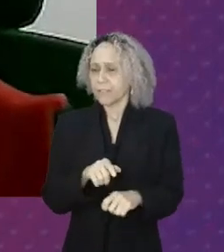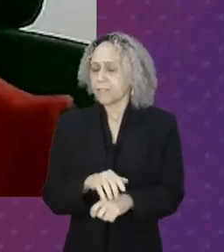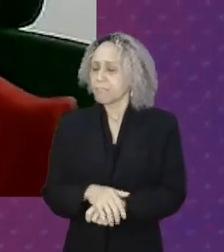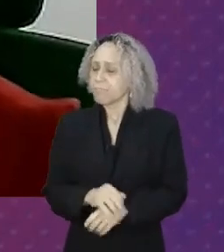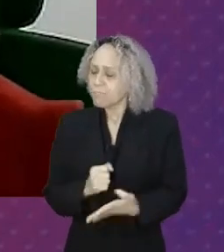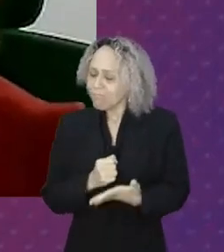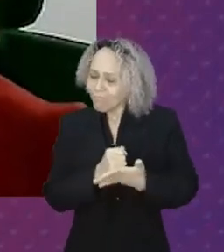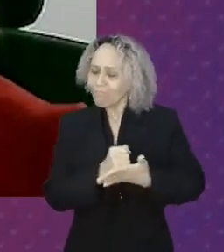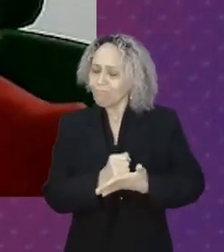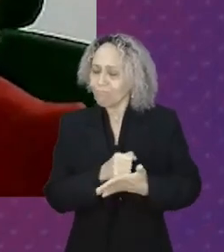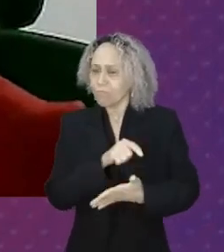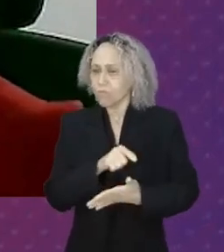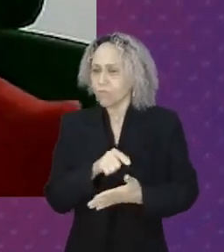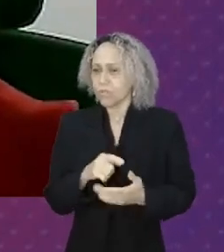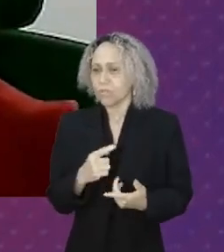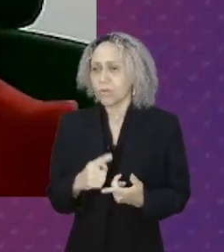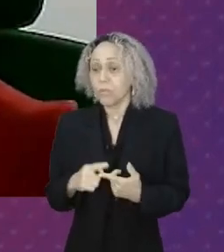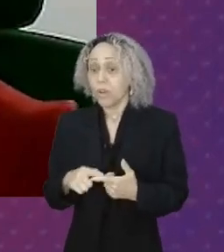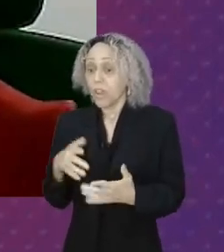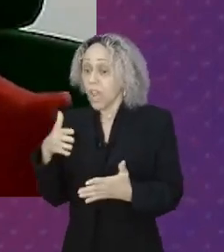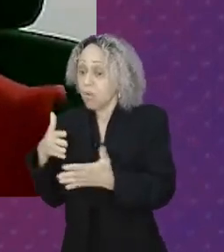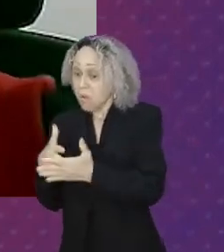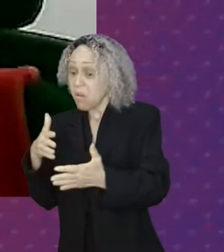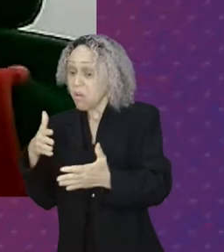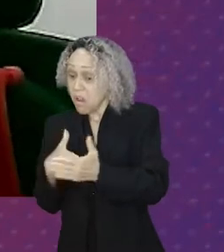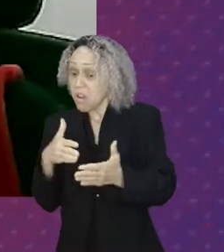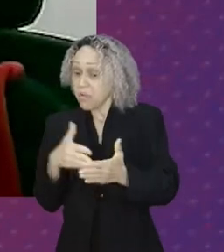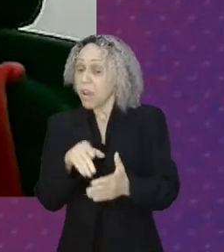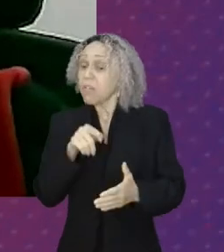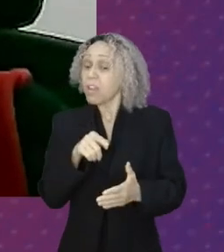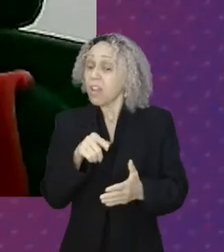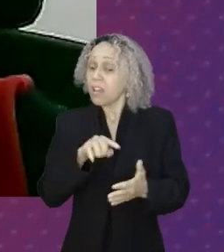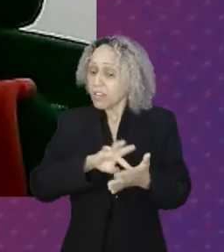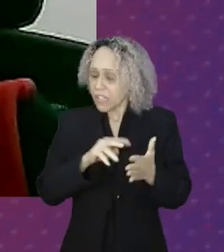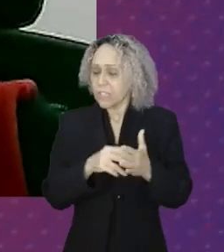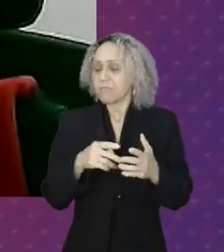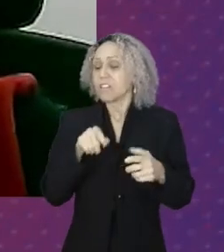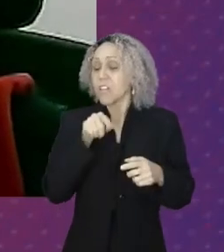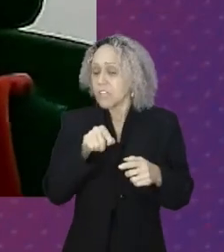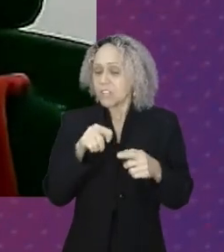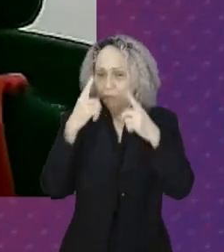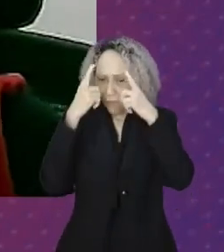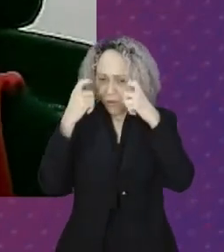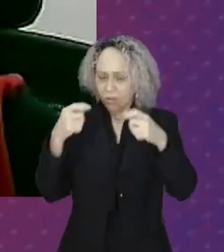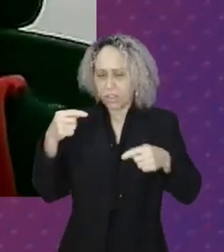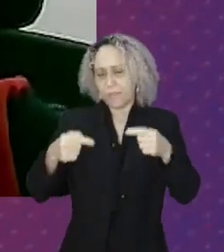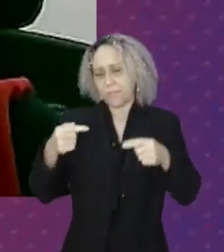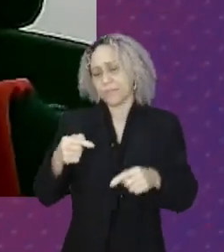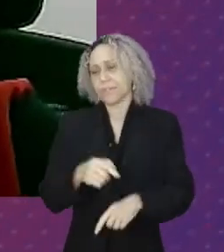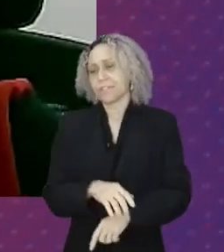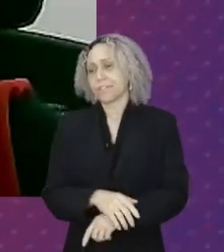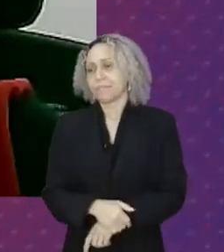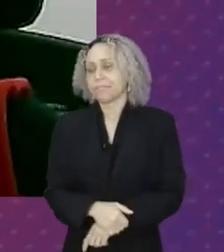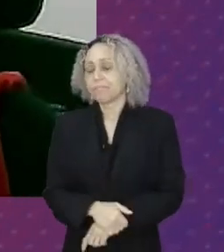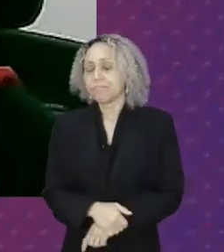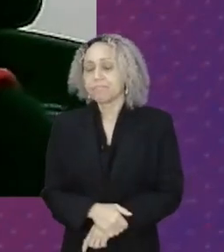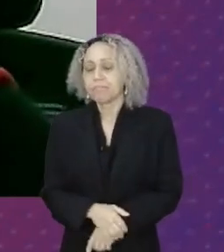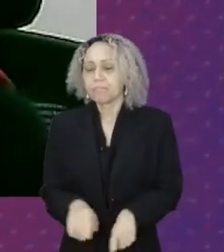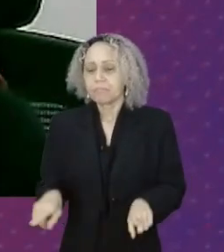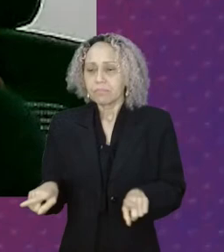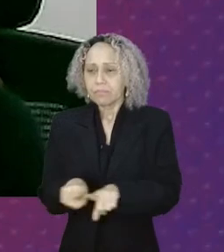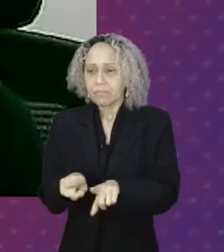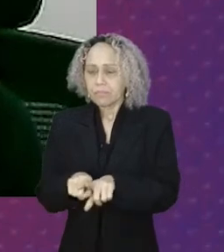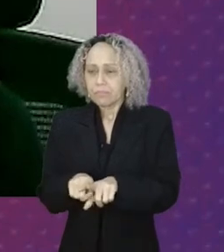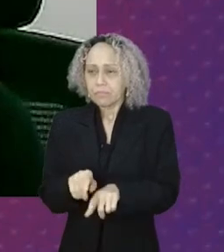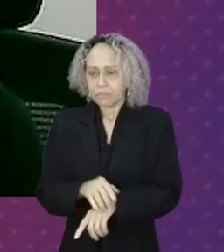também como violência política de gênero. E nós temos que colocar também as questões que poderiam